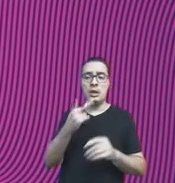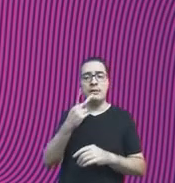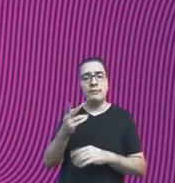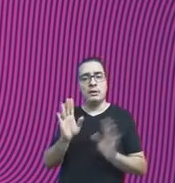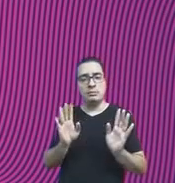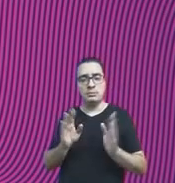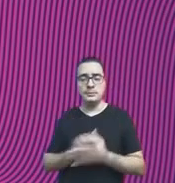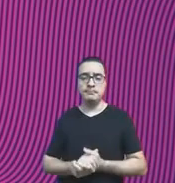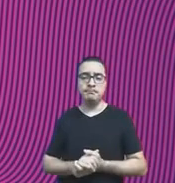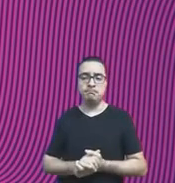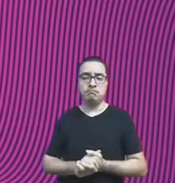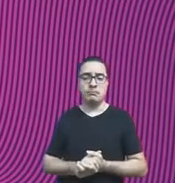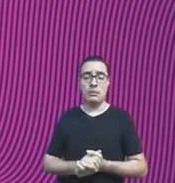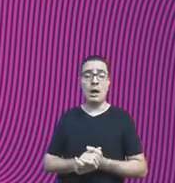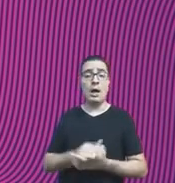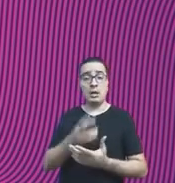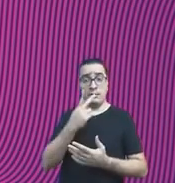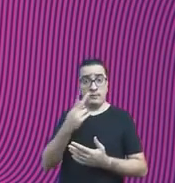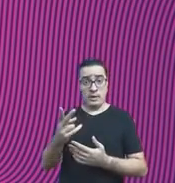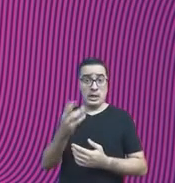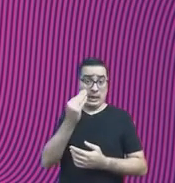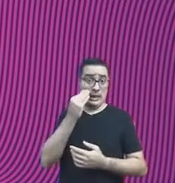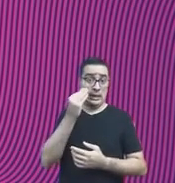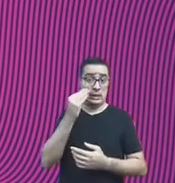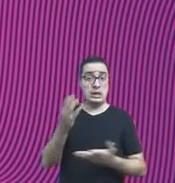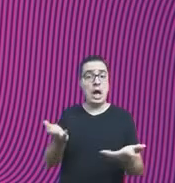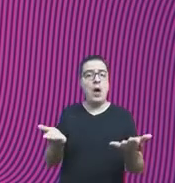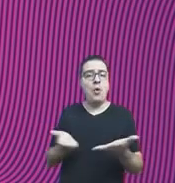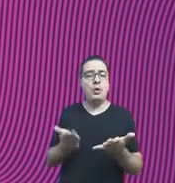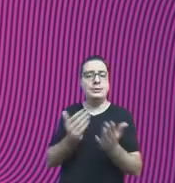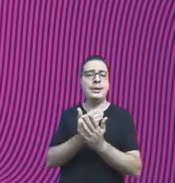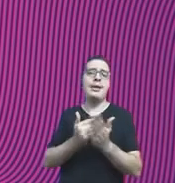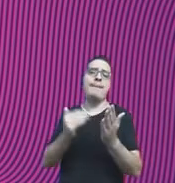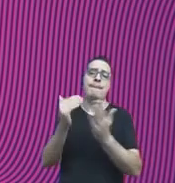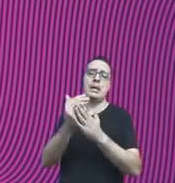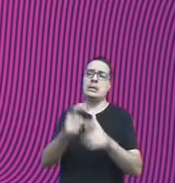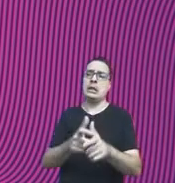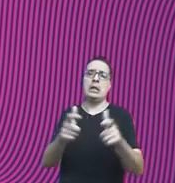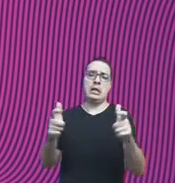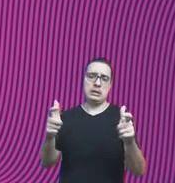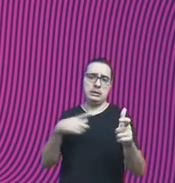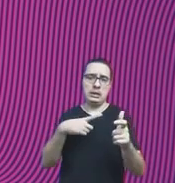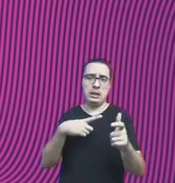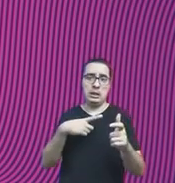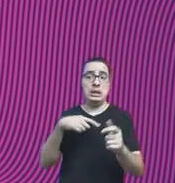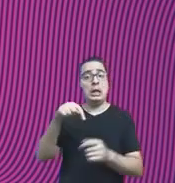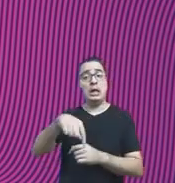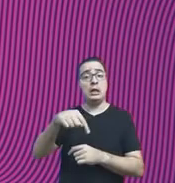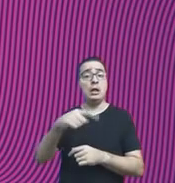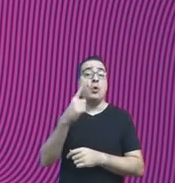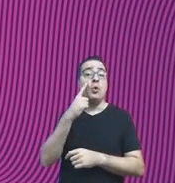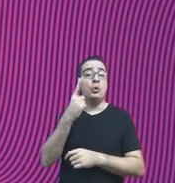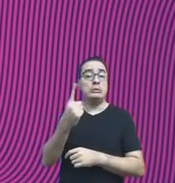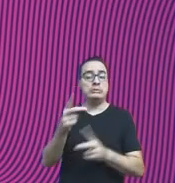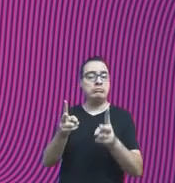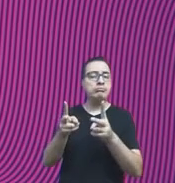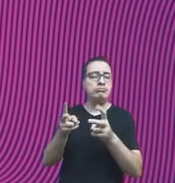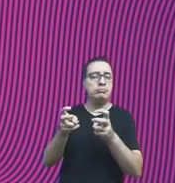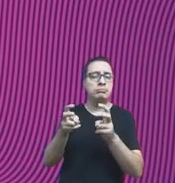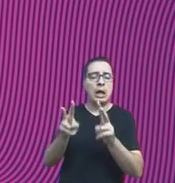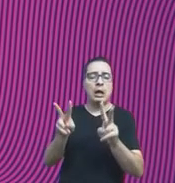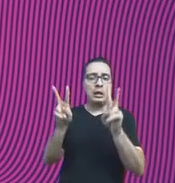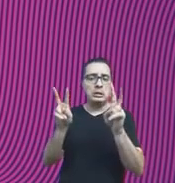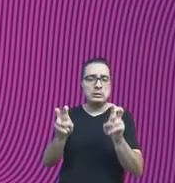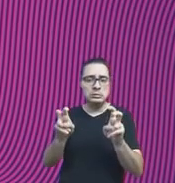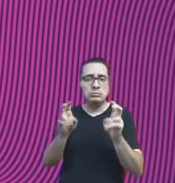eu levo para a tendência que, para mim, hoje é o que mais cresce. E aqui tem um ponto de tensão, porque eu sei que é um